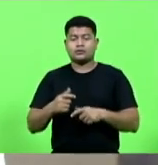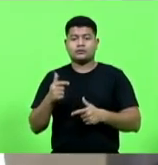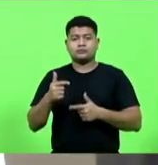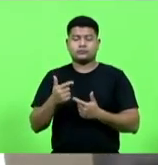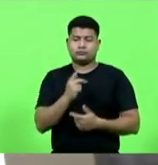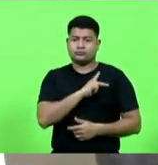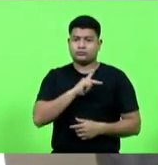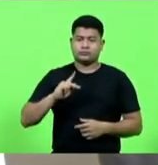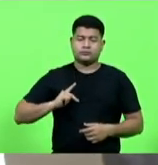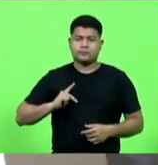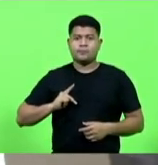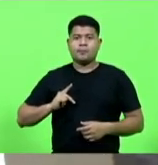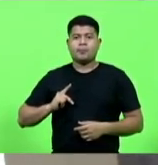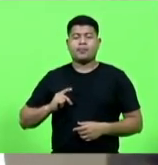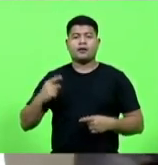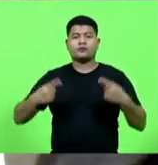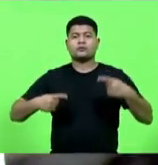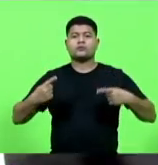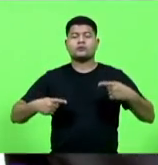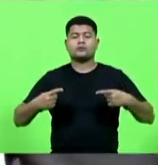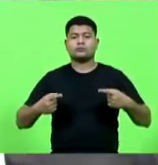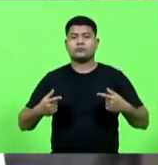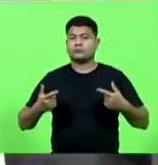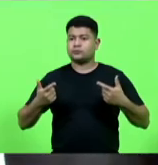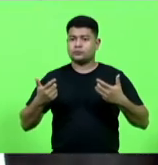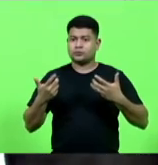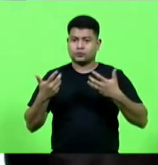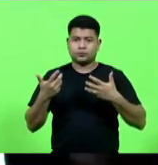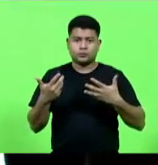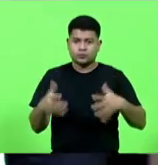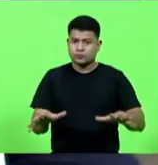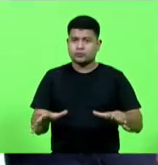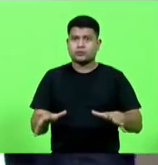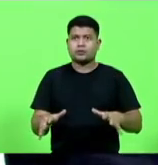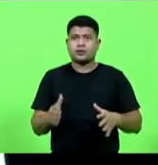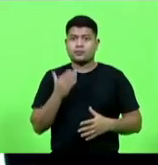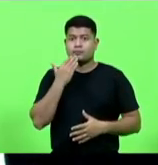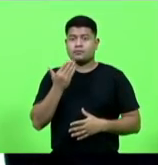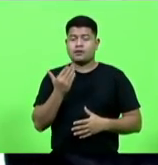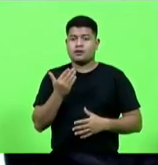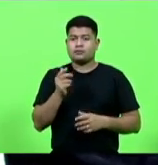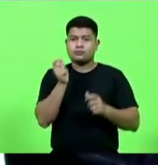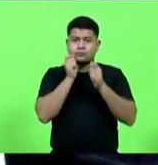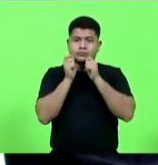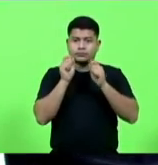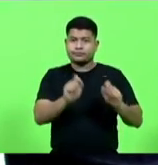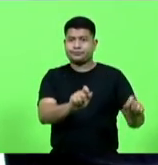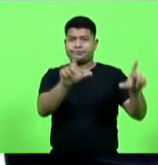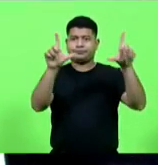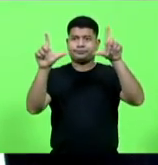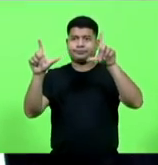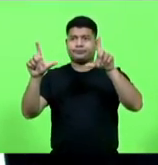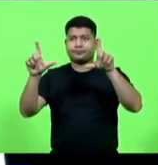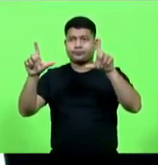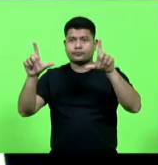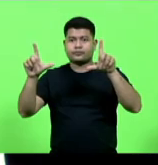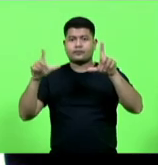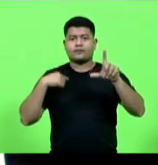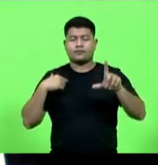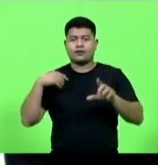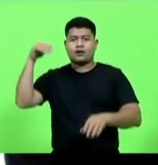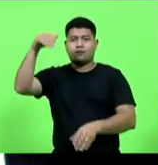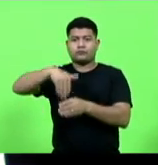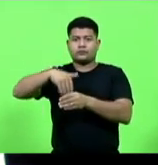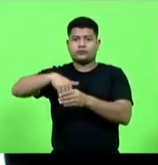Em discussão? Não havendo quem queira discutir, peço assessoria que abra o painel para que os senhores e senhoras deputados possam exercer seu direito de